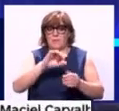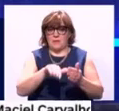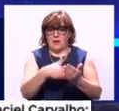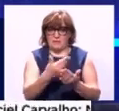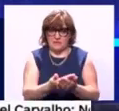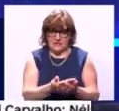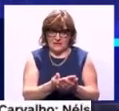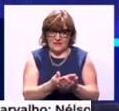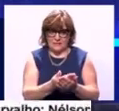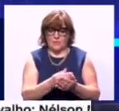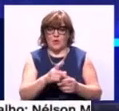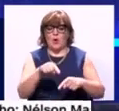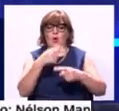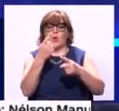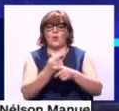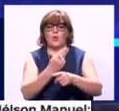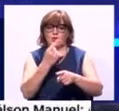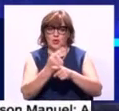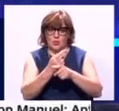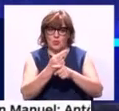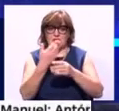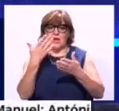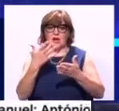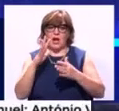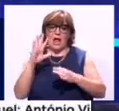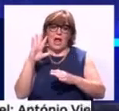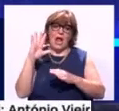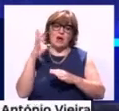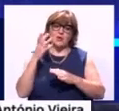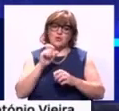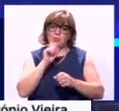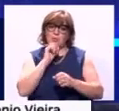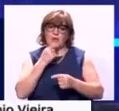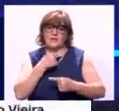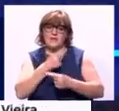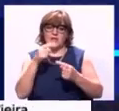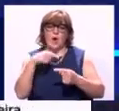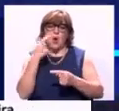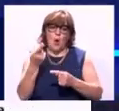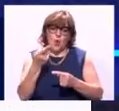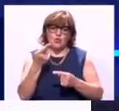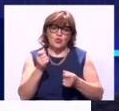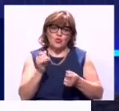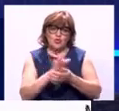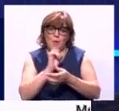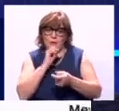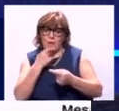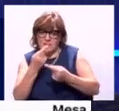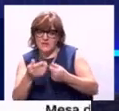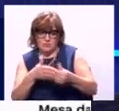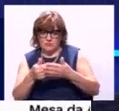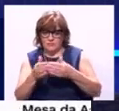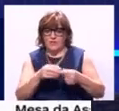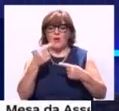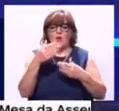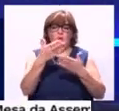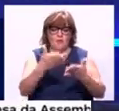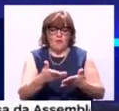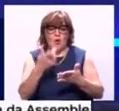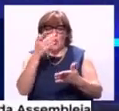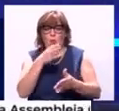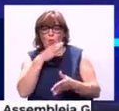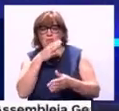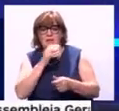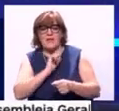apresentar. Outra coisa, isto aconteceu, pode citar aqui outro órgão de comunicação claro, social. Claro, temos um espaço de liberdade. Até foi um